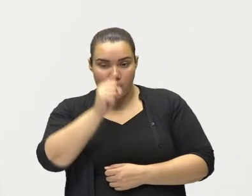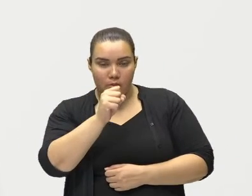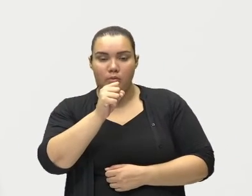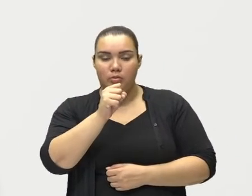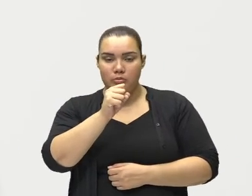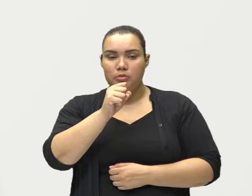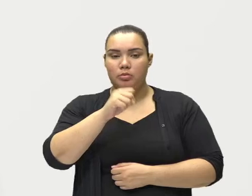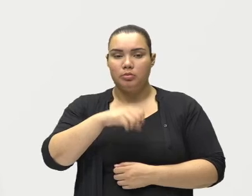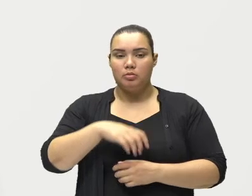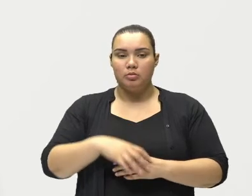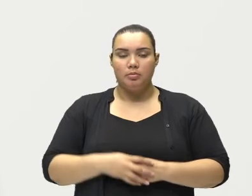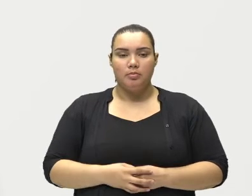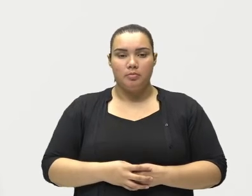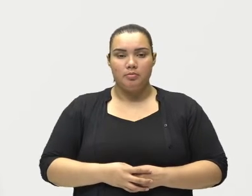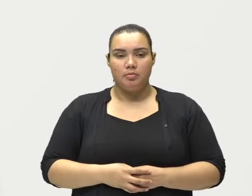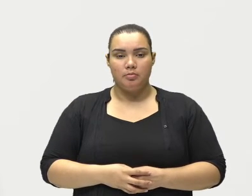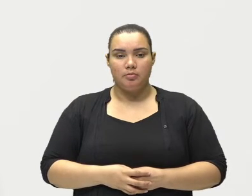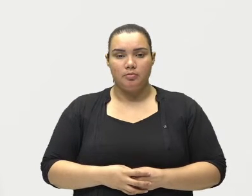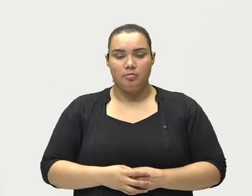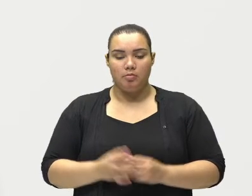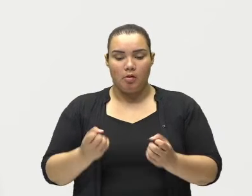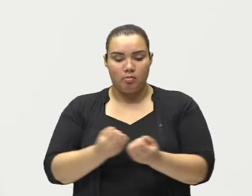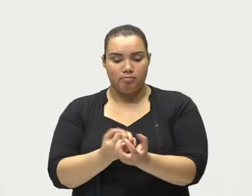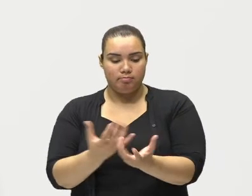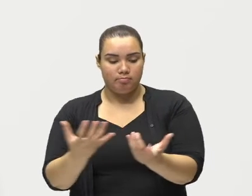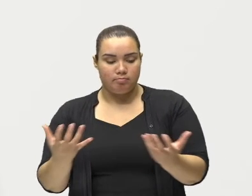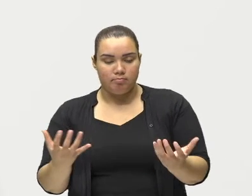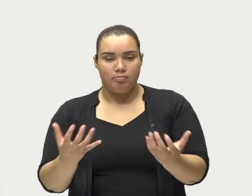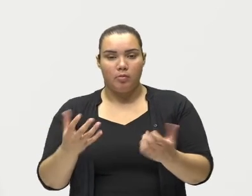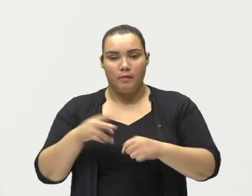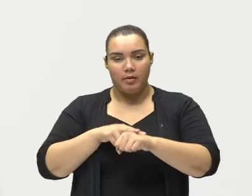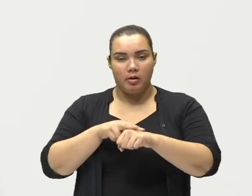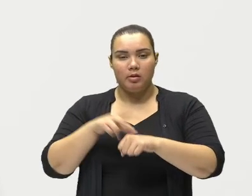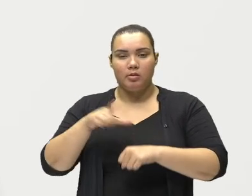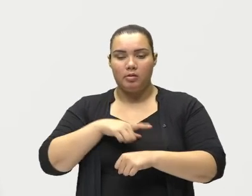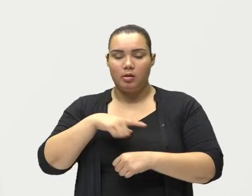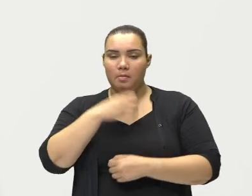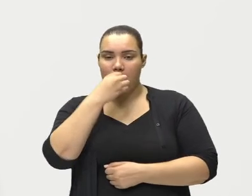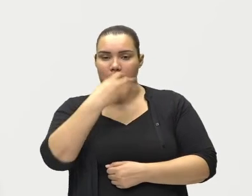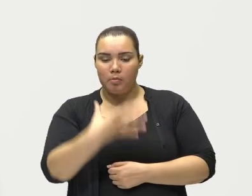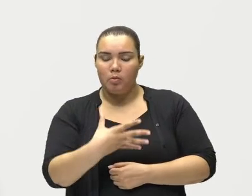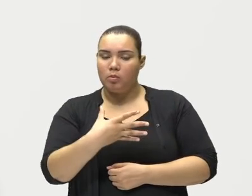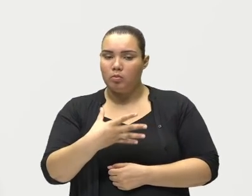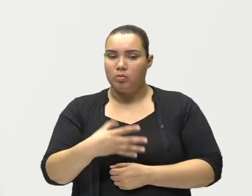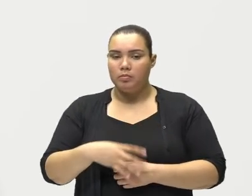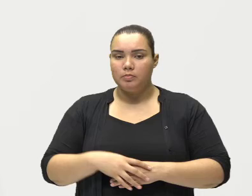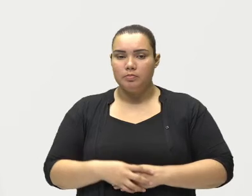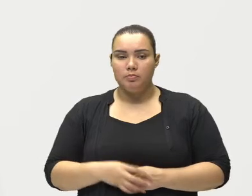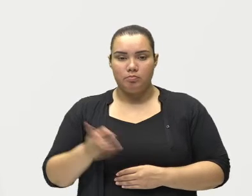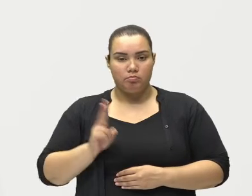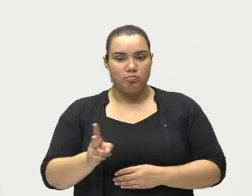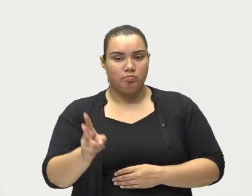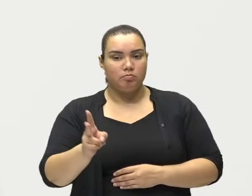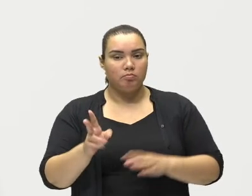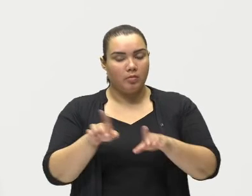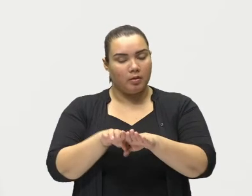Mesmo que tenha chovido muito, o gramado continua em boas condições também.